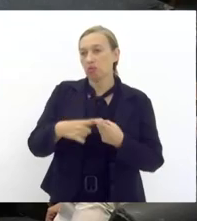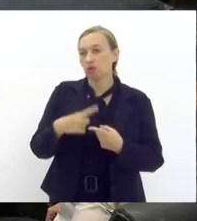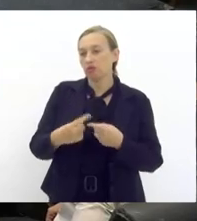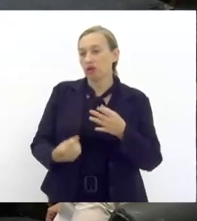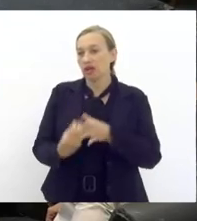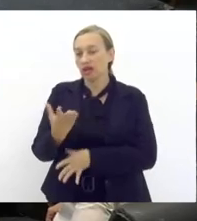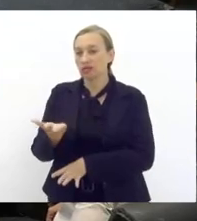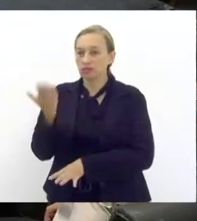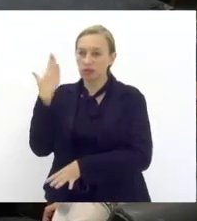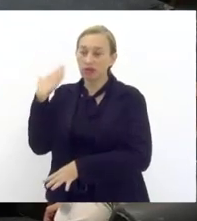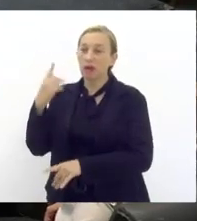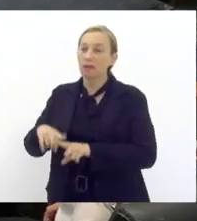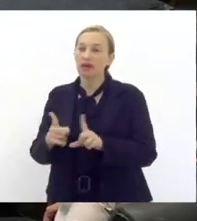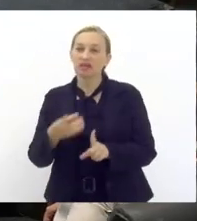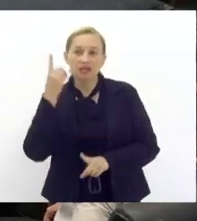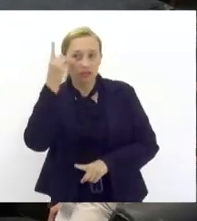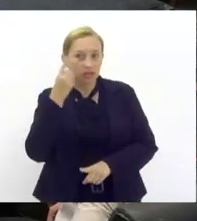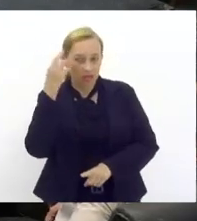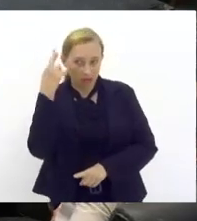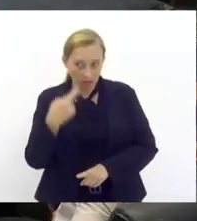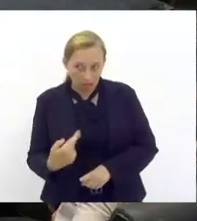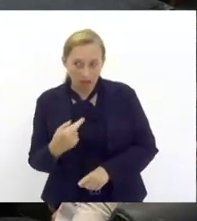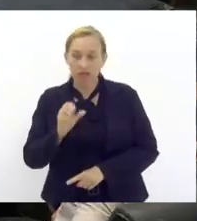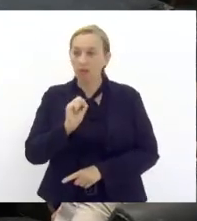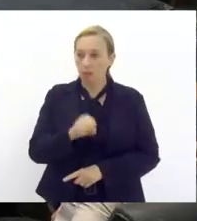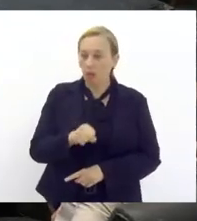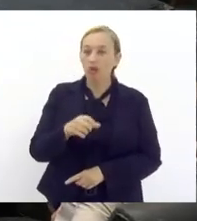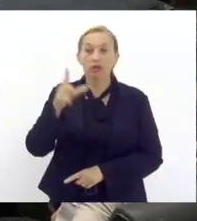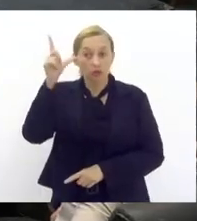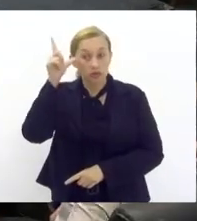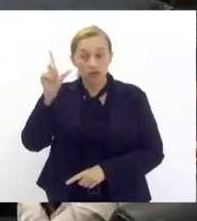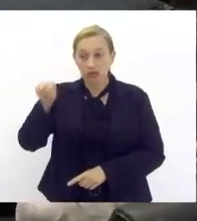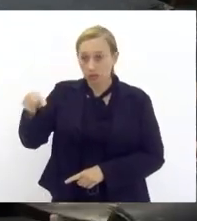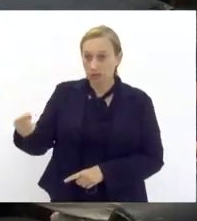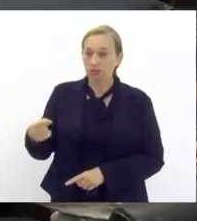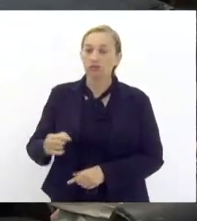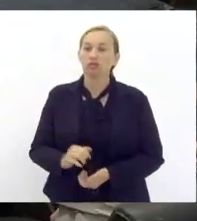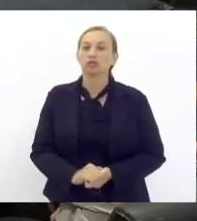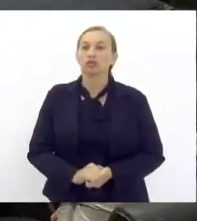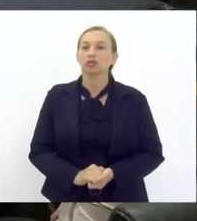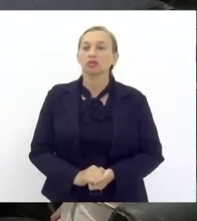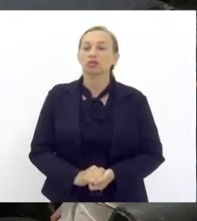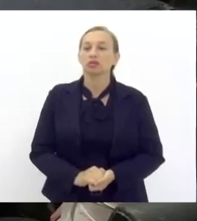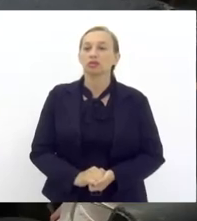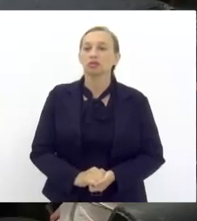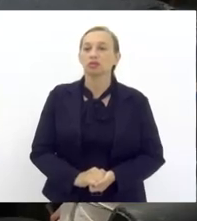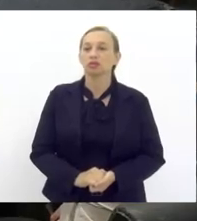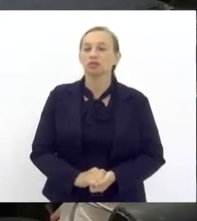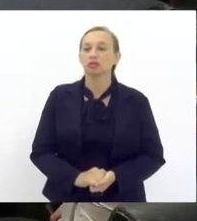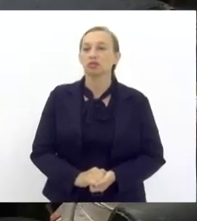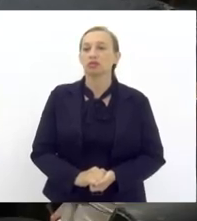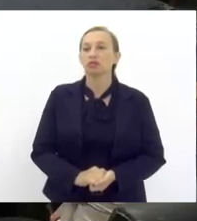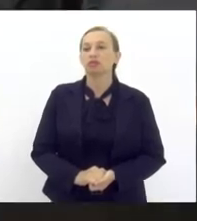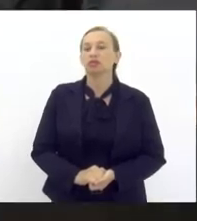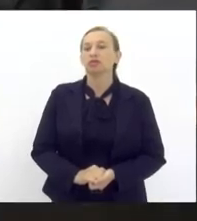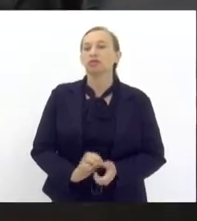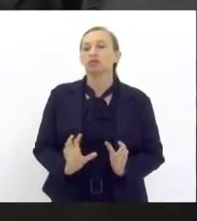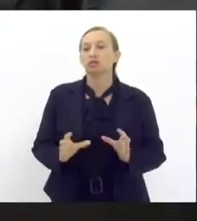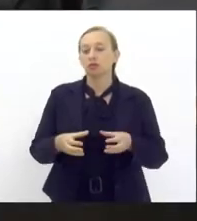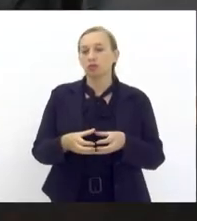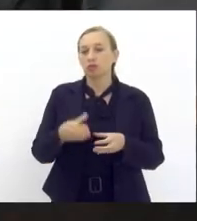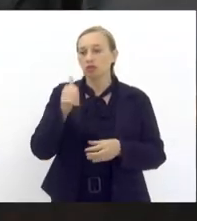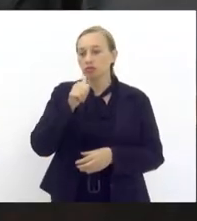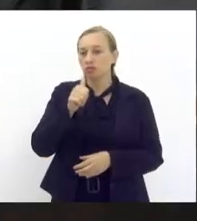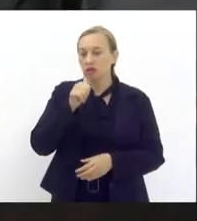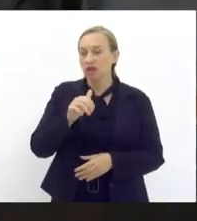Mas a deputada Renata pode, a deputada Lucinha e todas as outras. Então, a bancada que tinha, né, anterior já pode